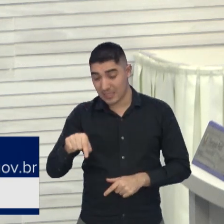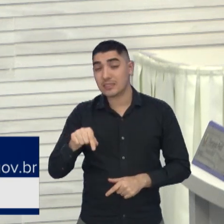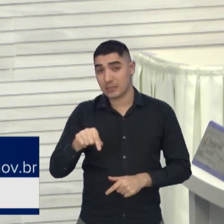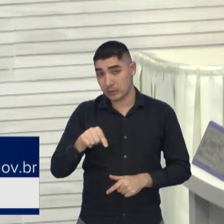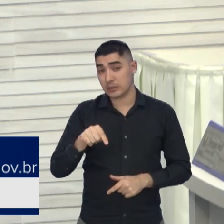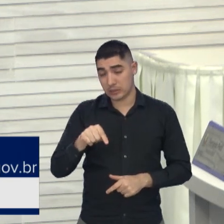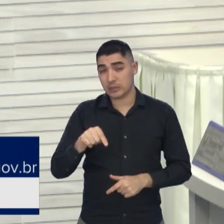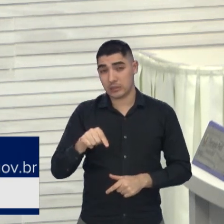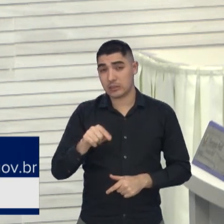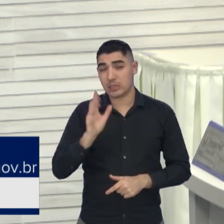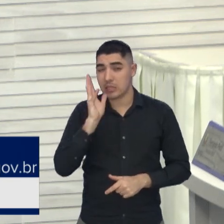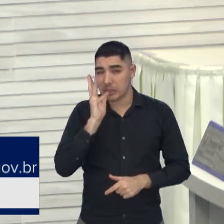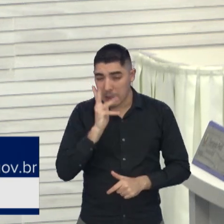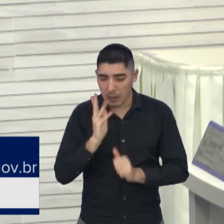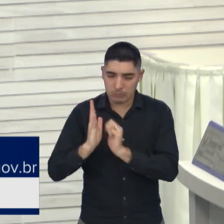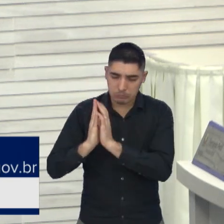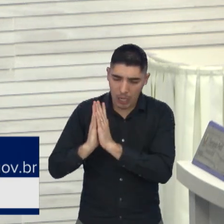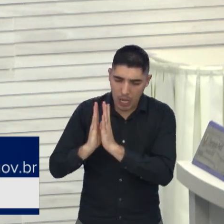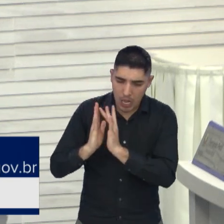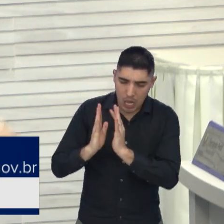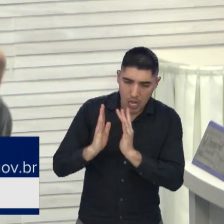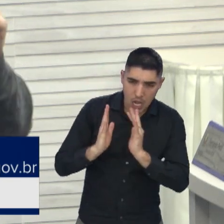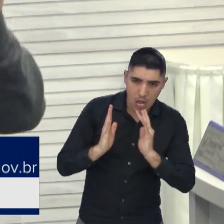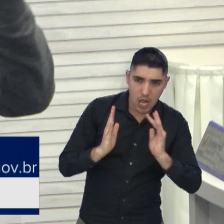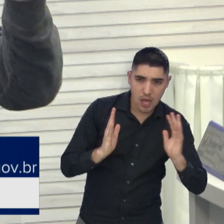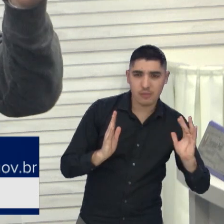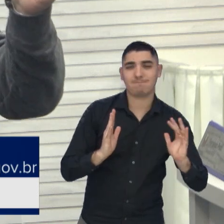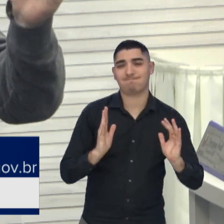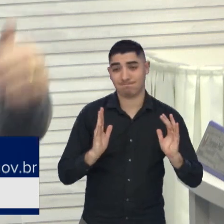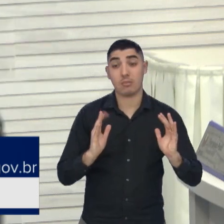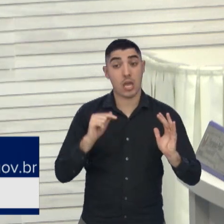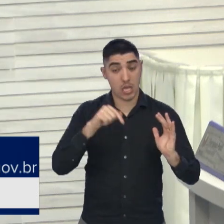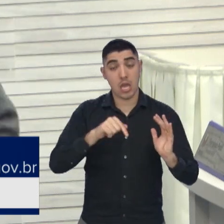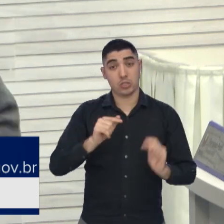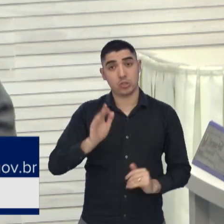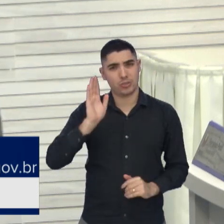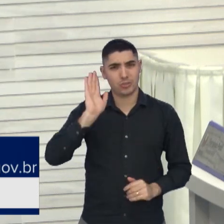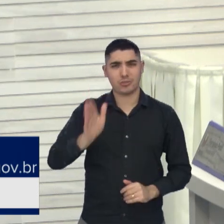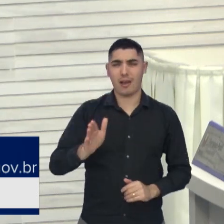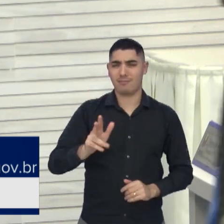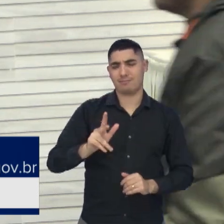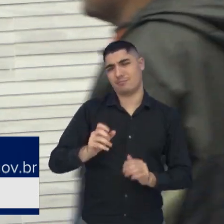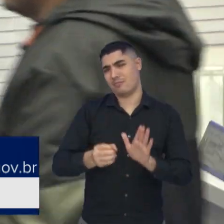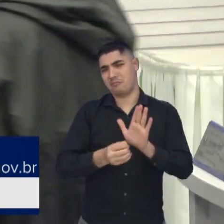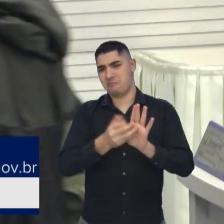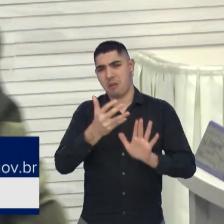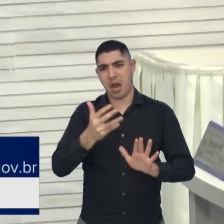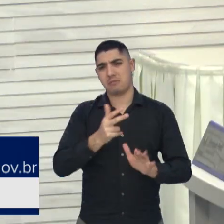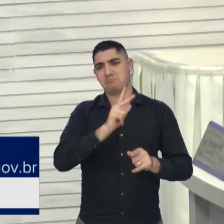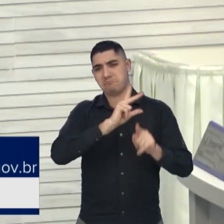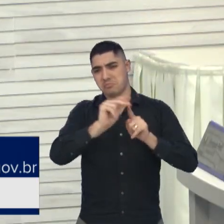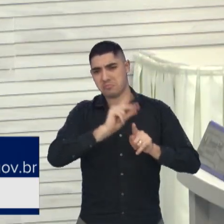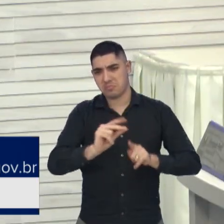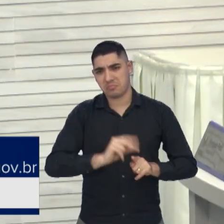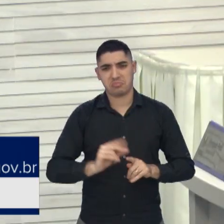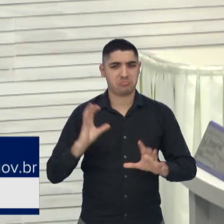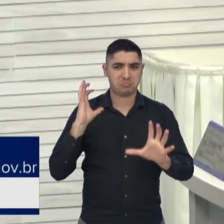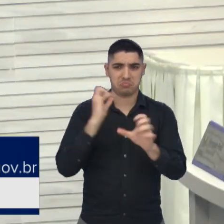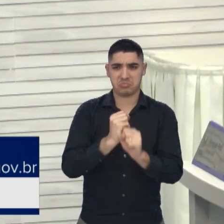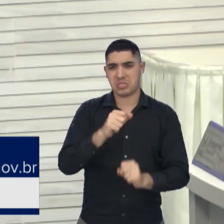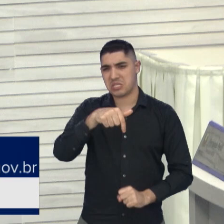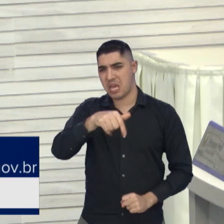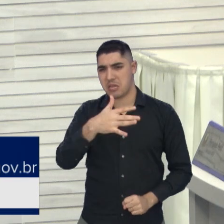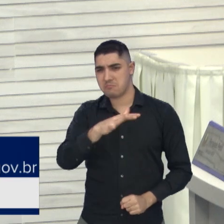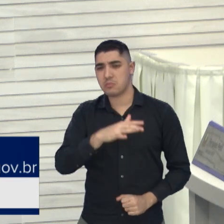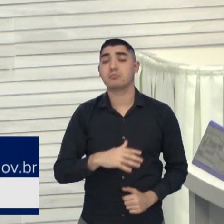justiça, dos auditores contra a prefeitura, um processo que já foi vencido diversas vezes, se eu não me engano 7 vezes pelos auditores, então